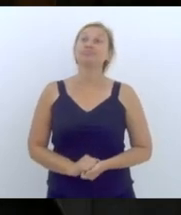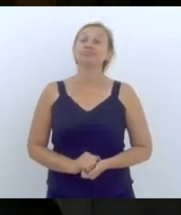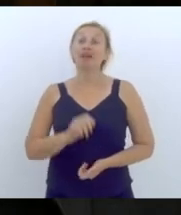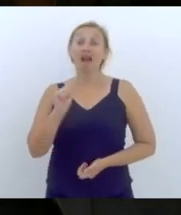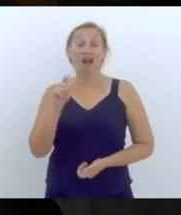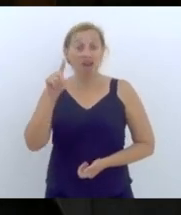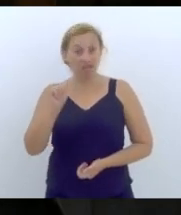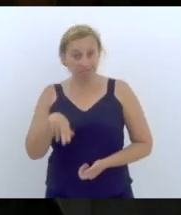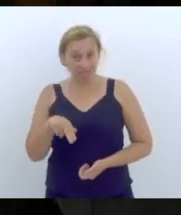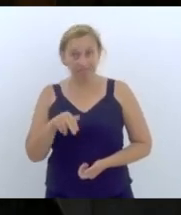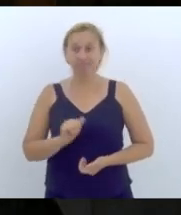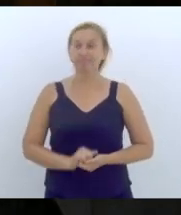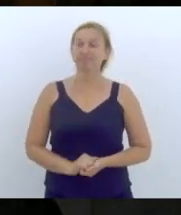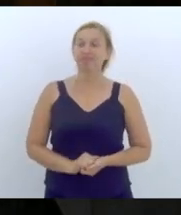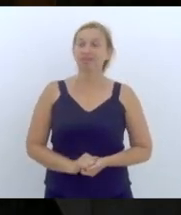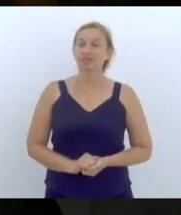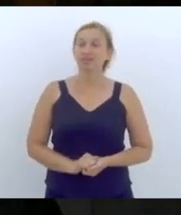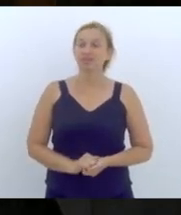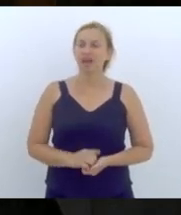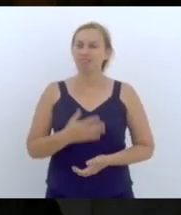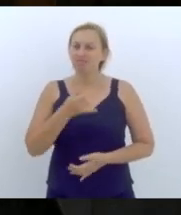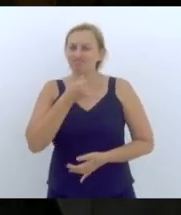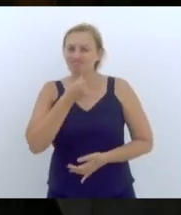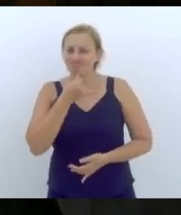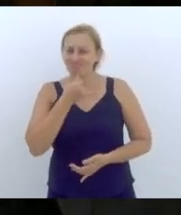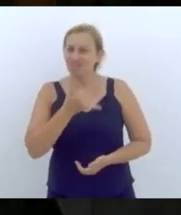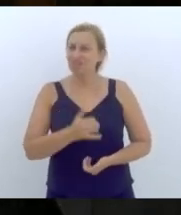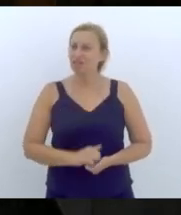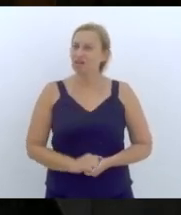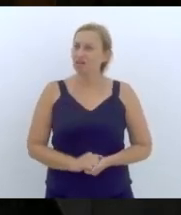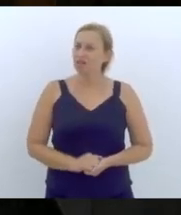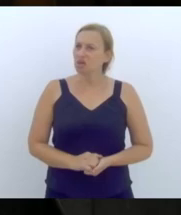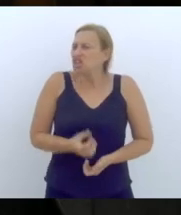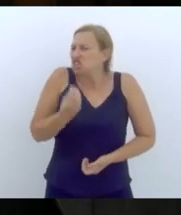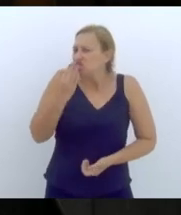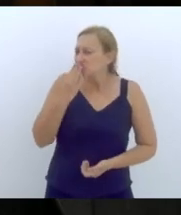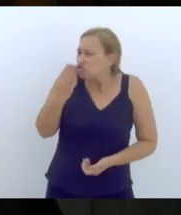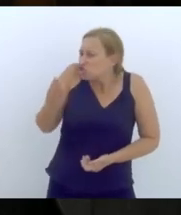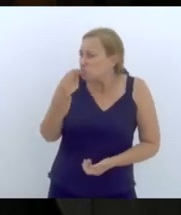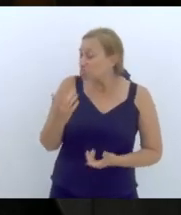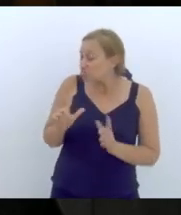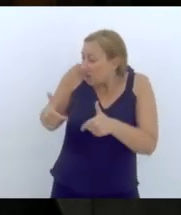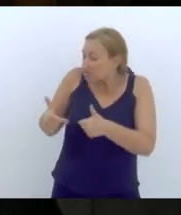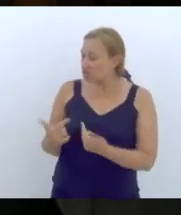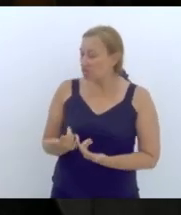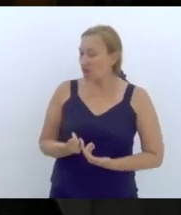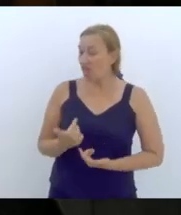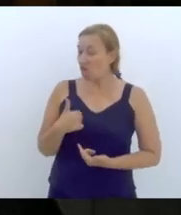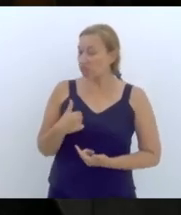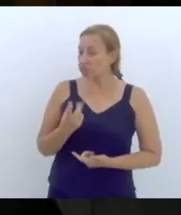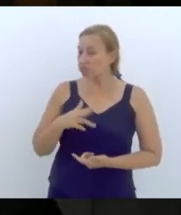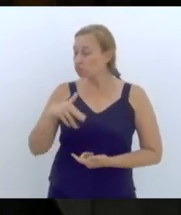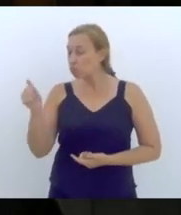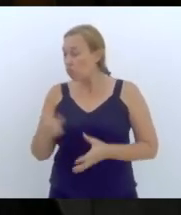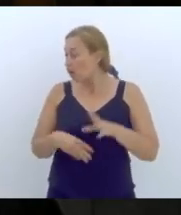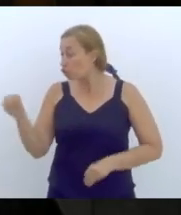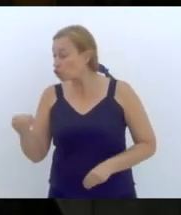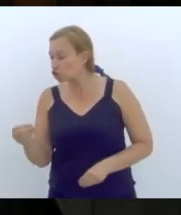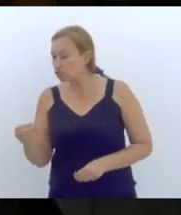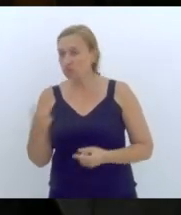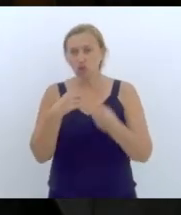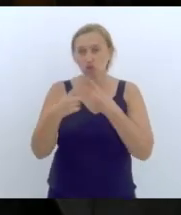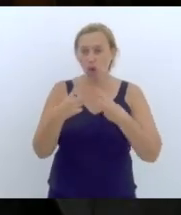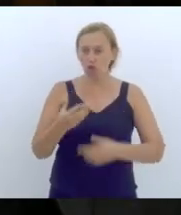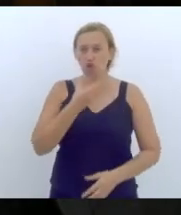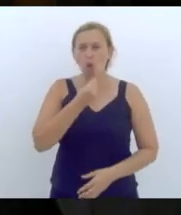Alan Lopes, a minha indignação com esse tipo de prática. Eu nunca fugi de um debate. Sou homem